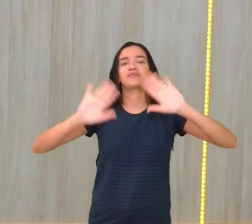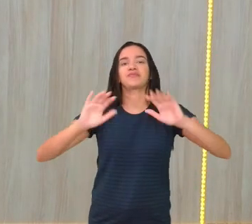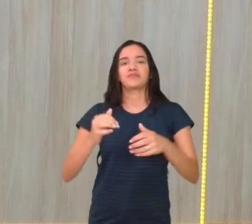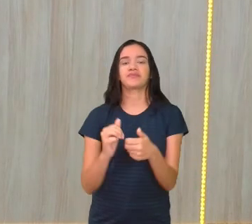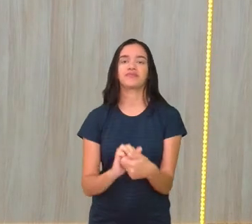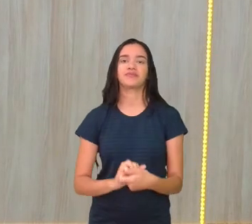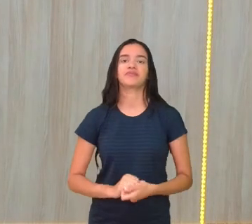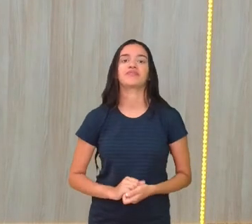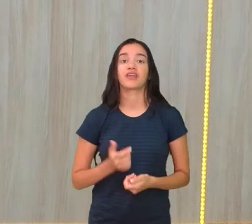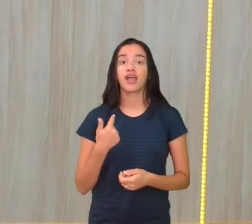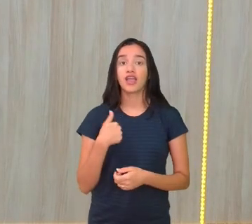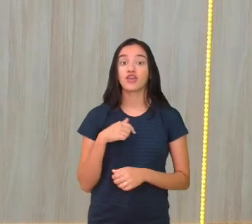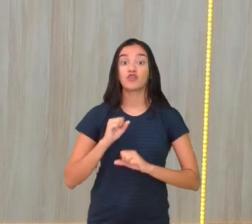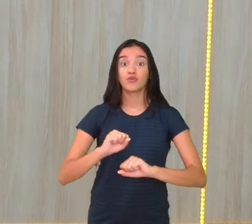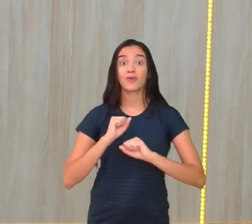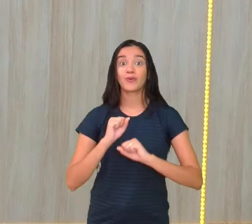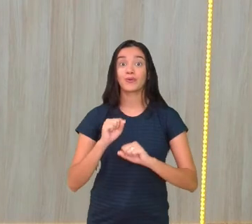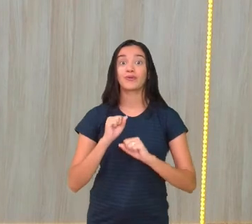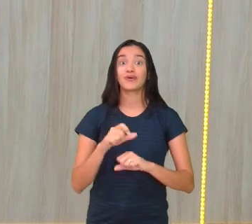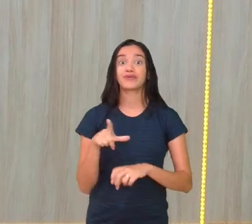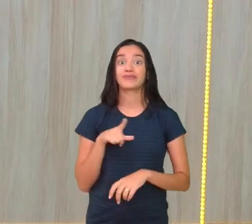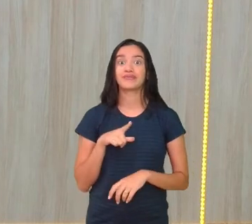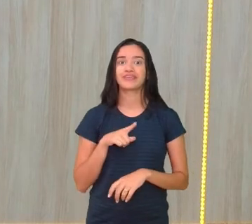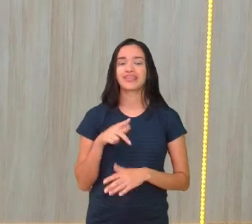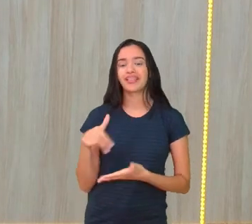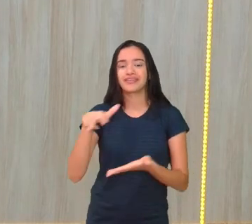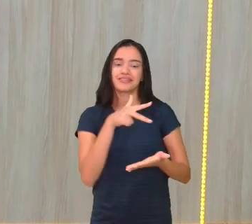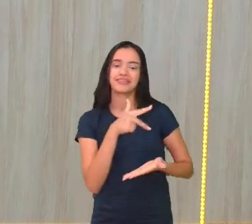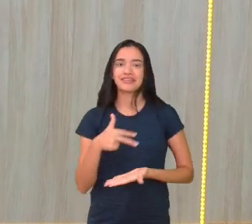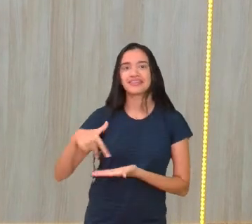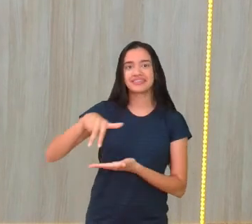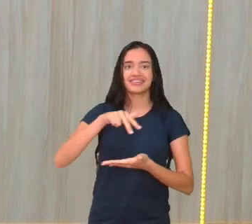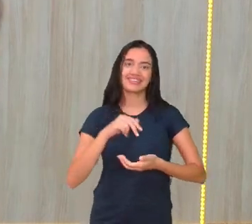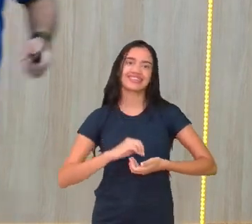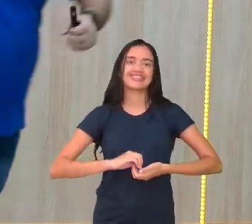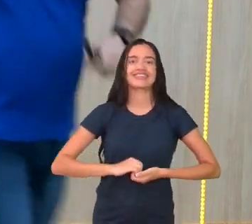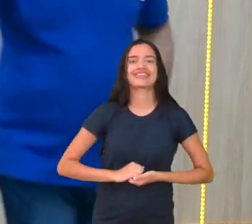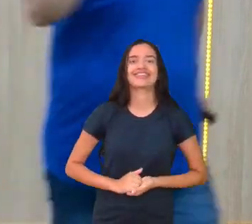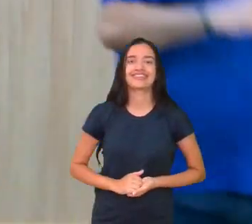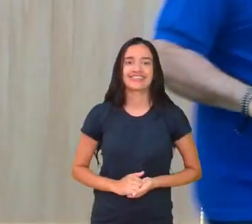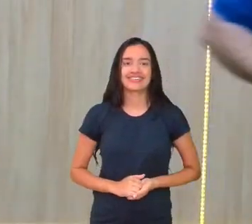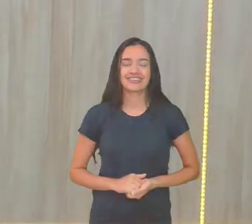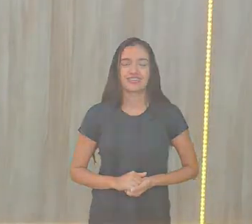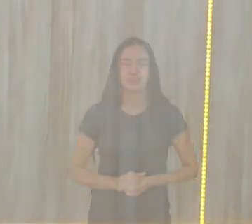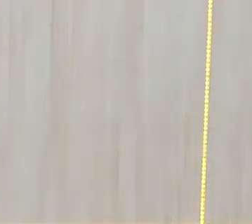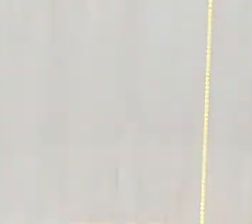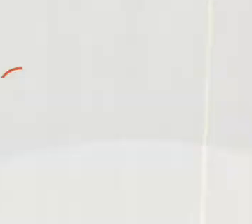a próxima aula. E eu vou correr porque está rolando um chachado lá na sala dos professores. Tchau, tchau.